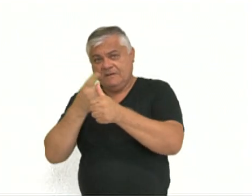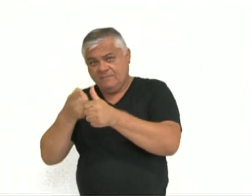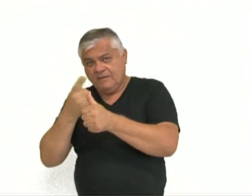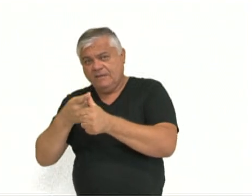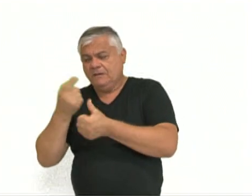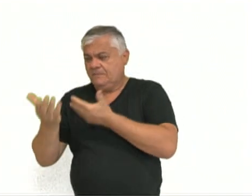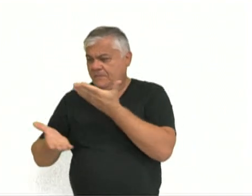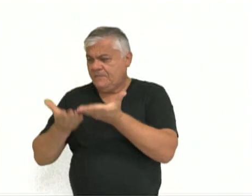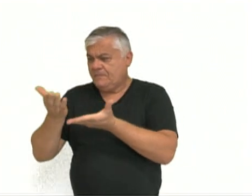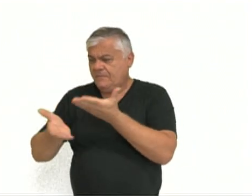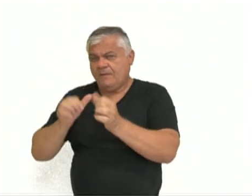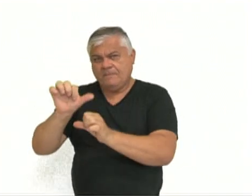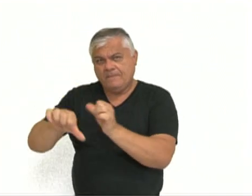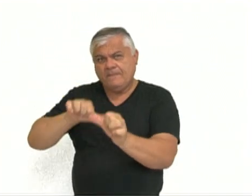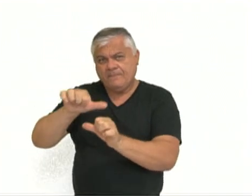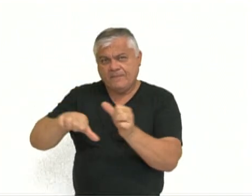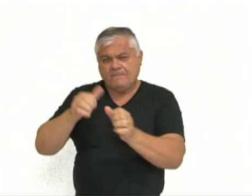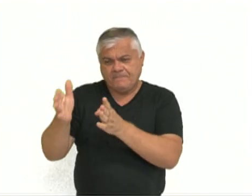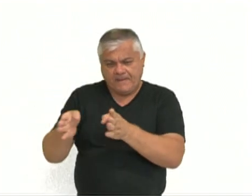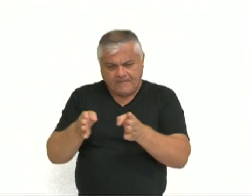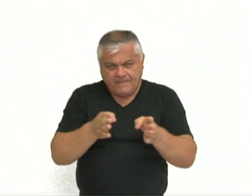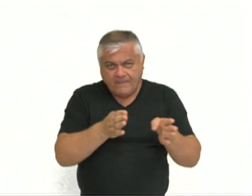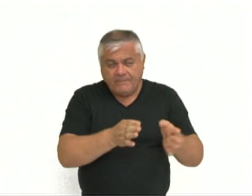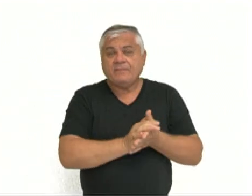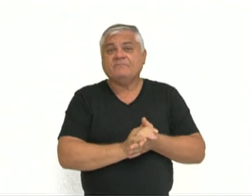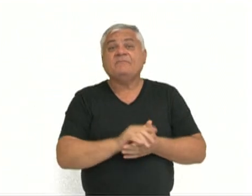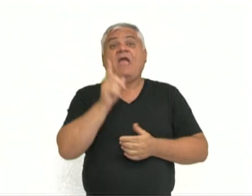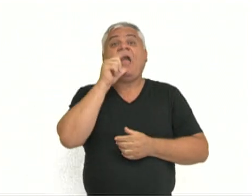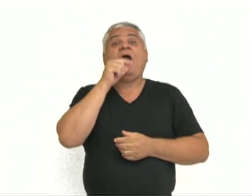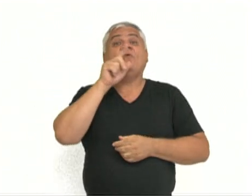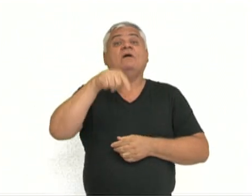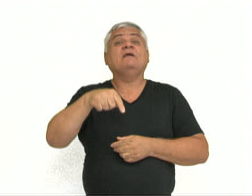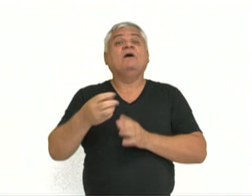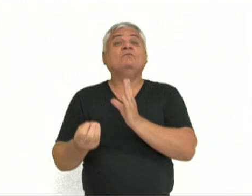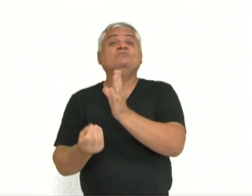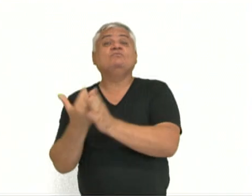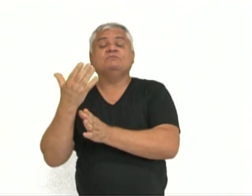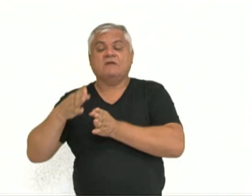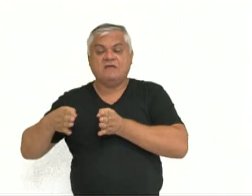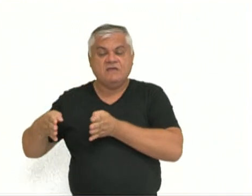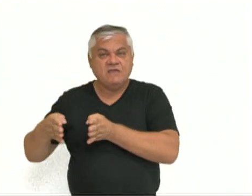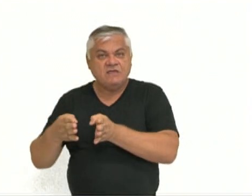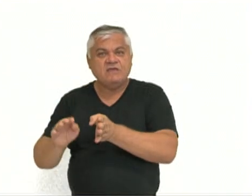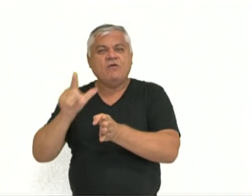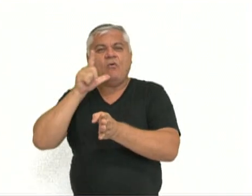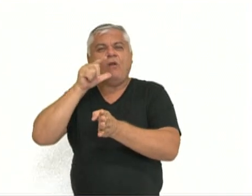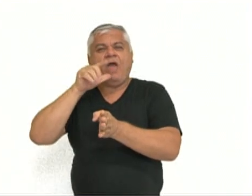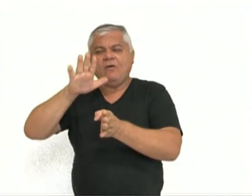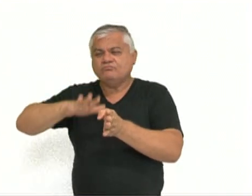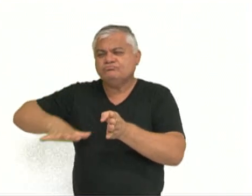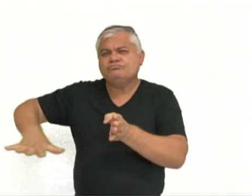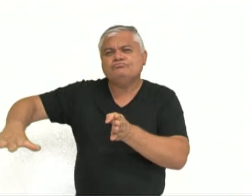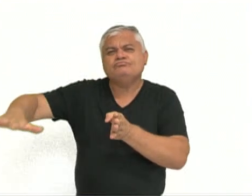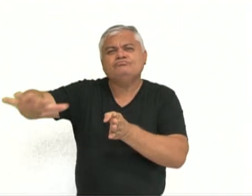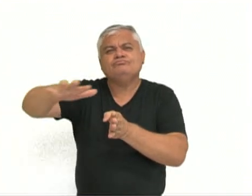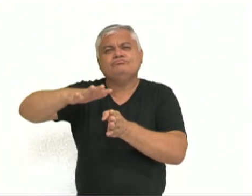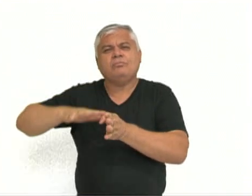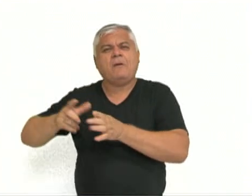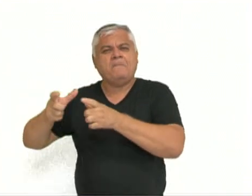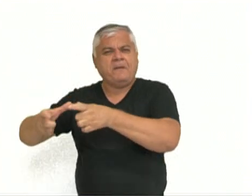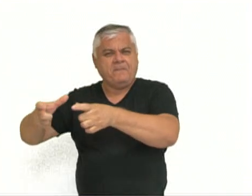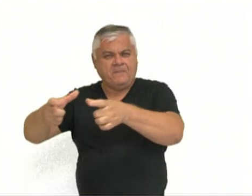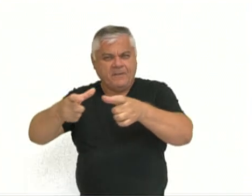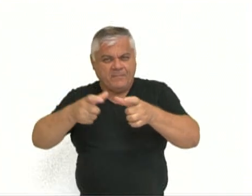tratamento, esta água vem de rios, lagos e afluentes em diferentes regiões e